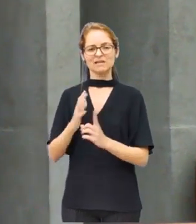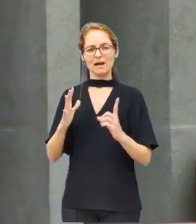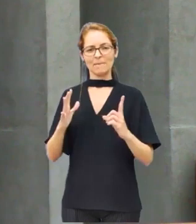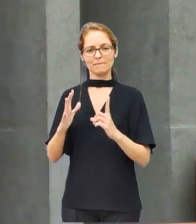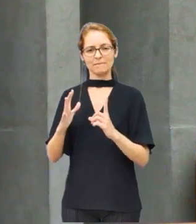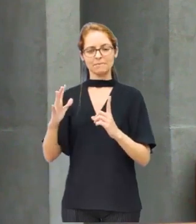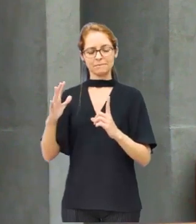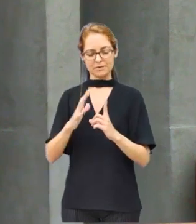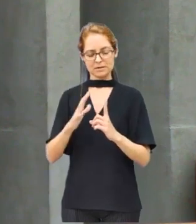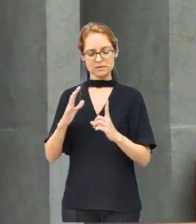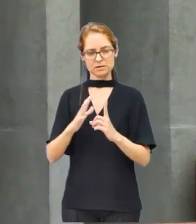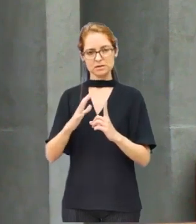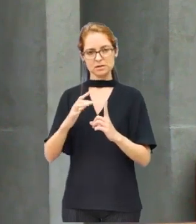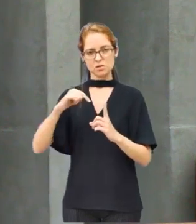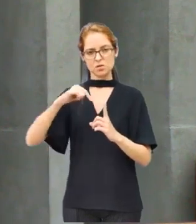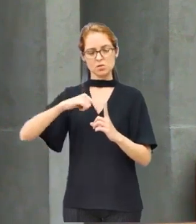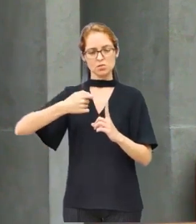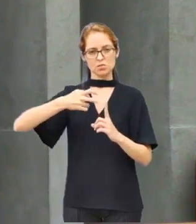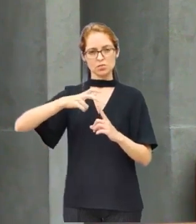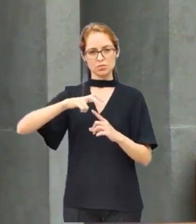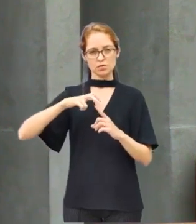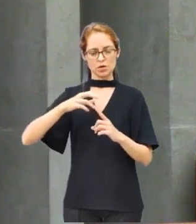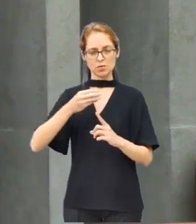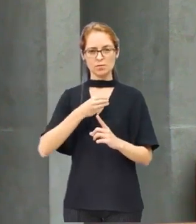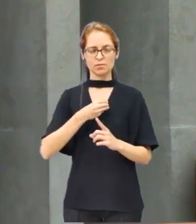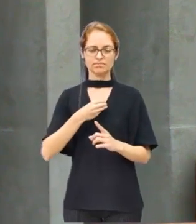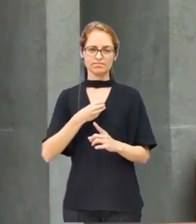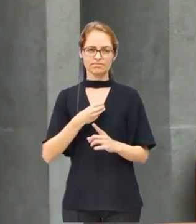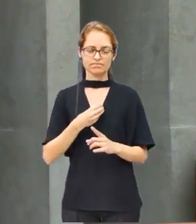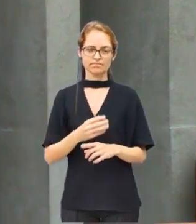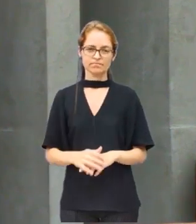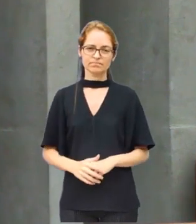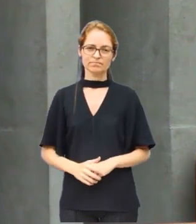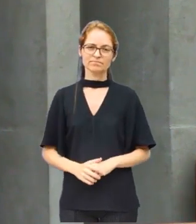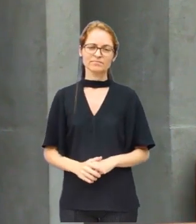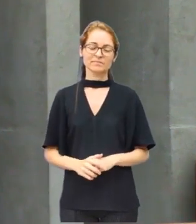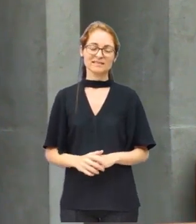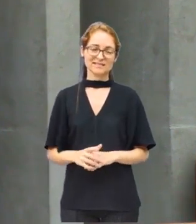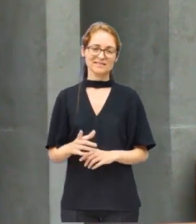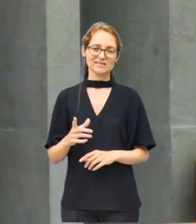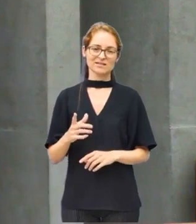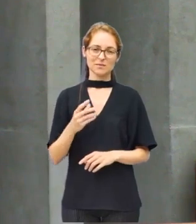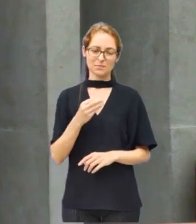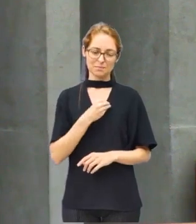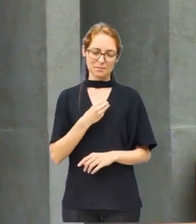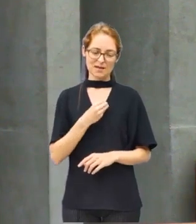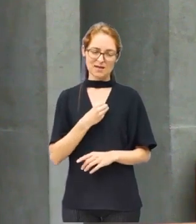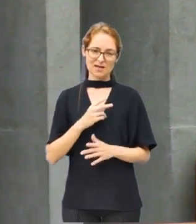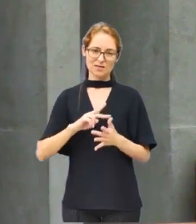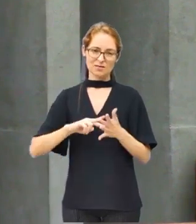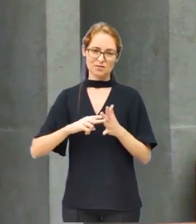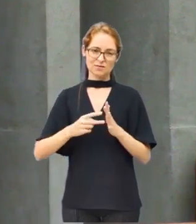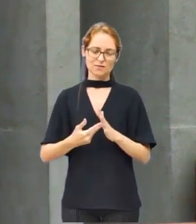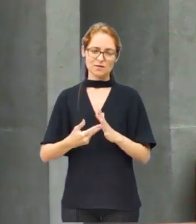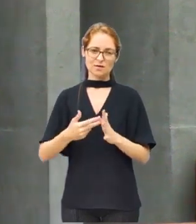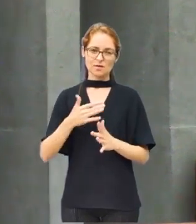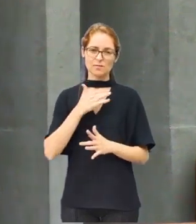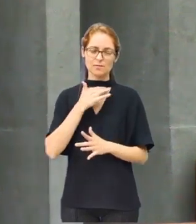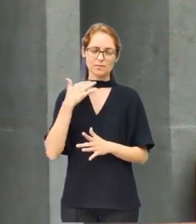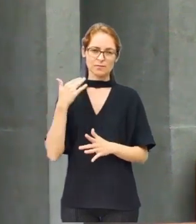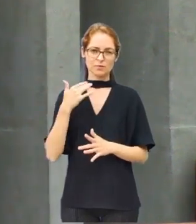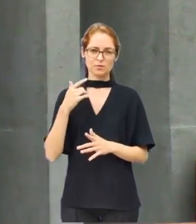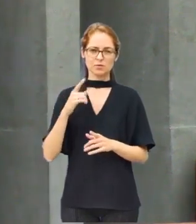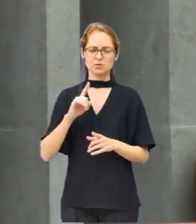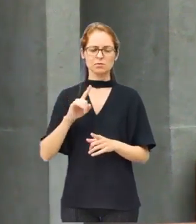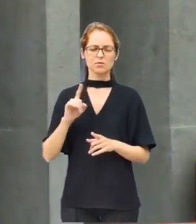pecado. E eu trago novamente aqui, a pior delas é porque ela trouxe morte. O homem agora enfrenta não só morte